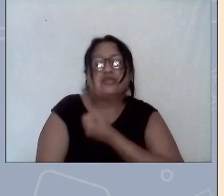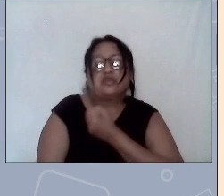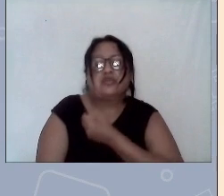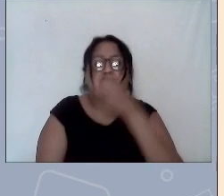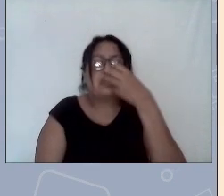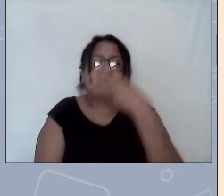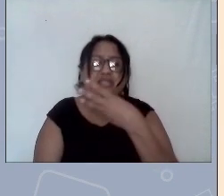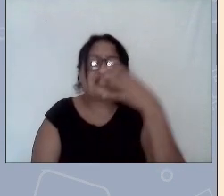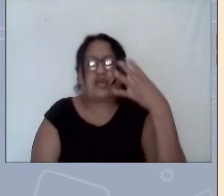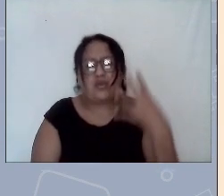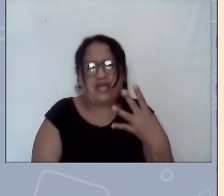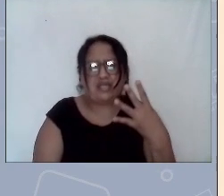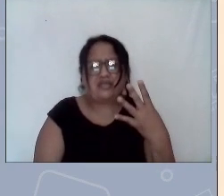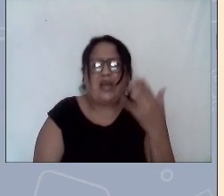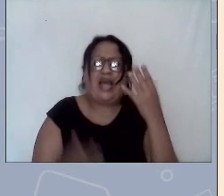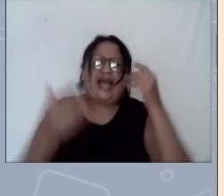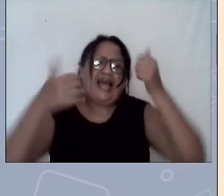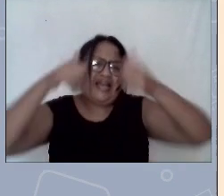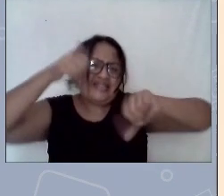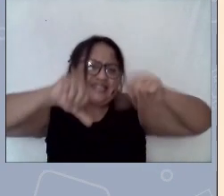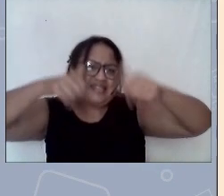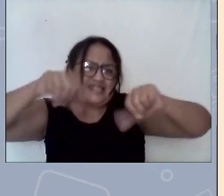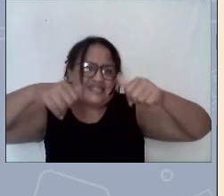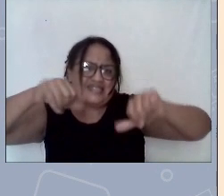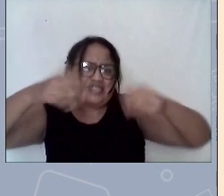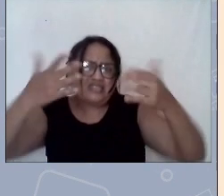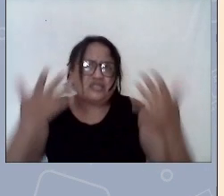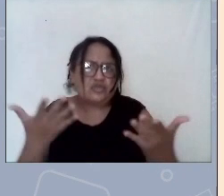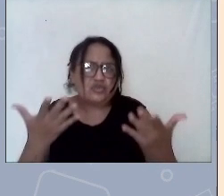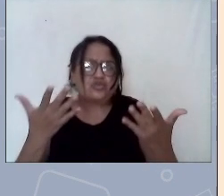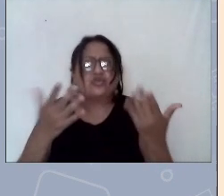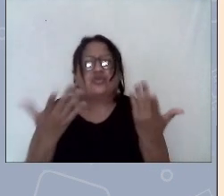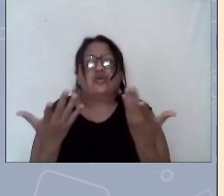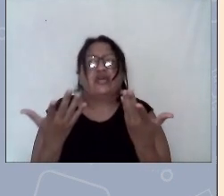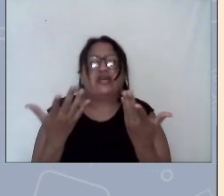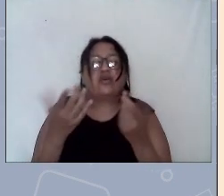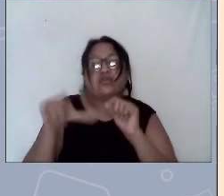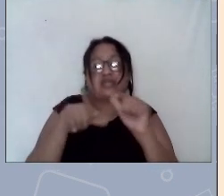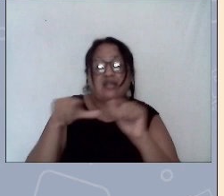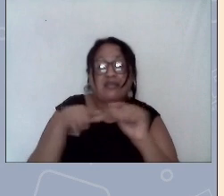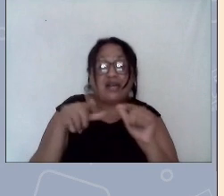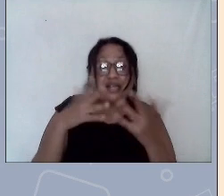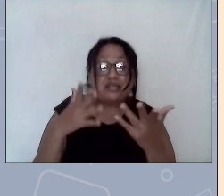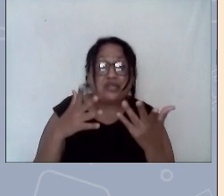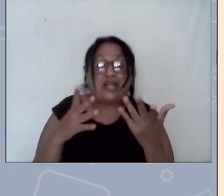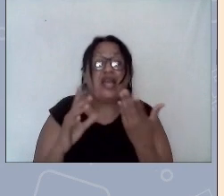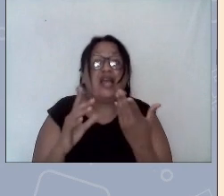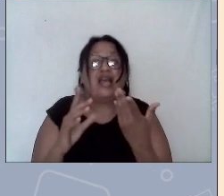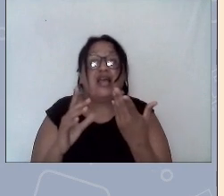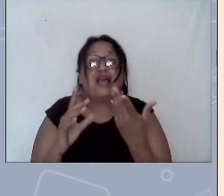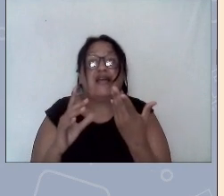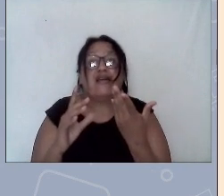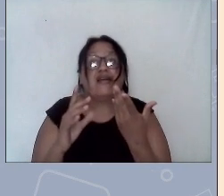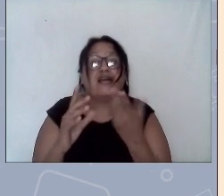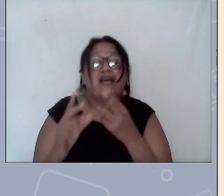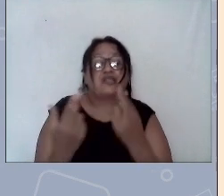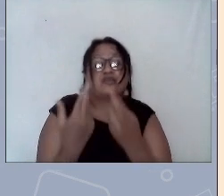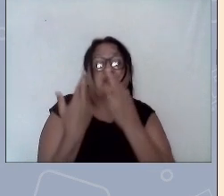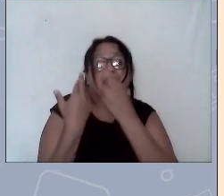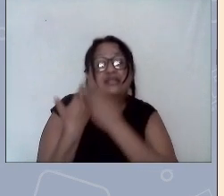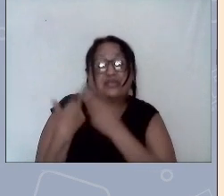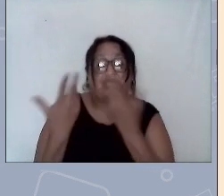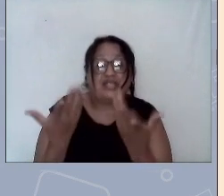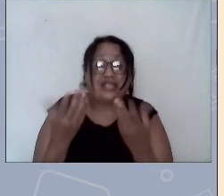a relação com o trabalho o ofício do historiador a gente traz aqui um texto pequeno do